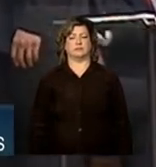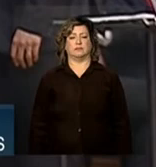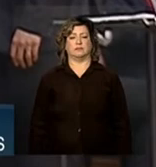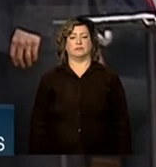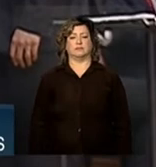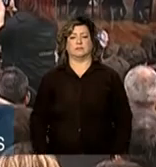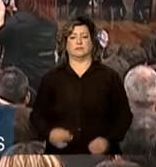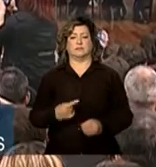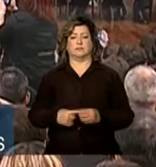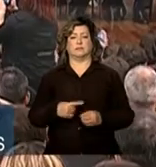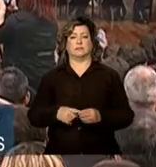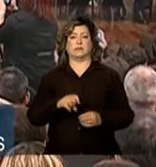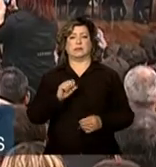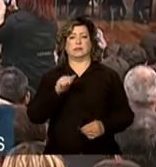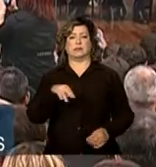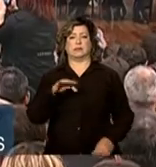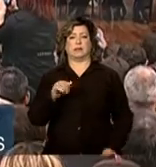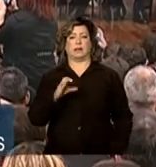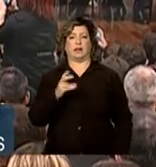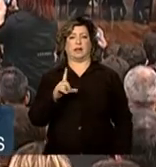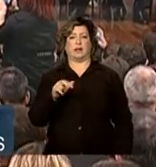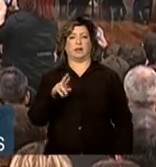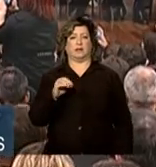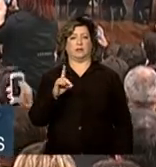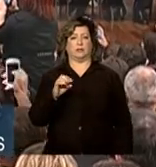Santa Clara do Sul, Inácio Herman.